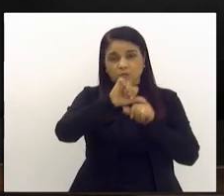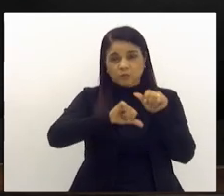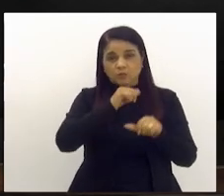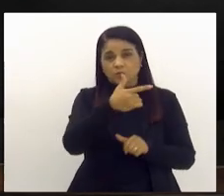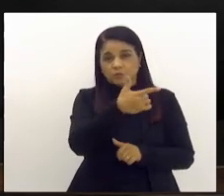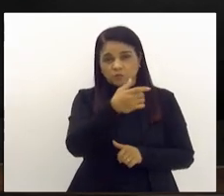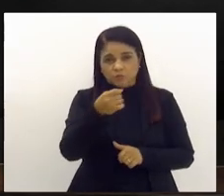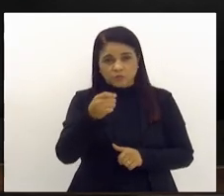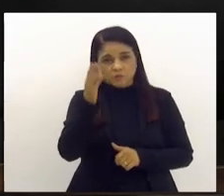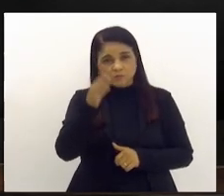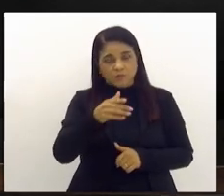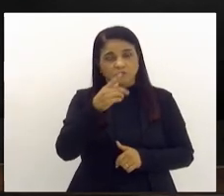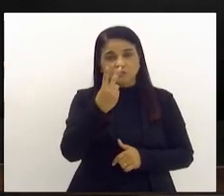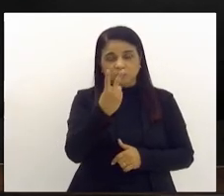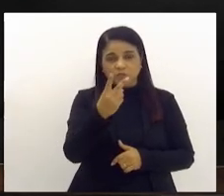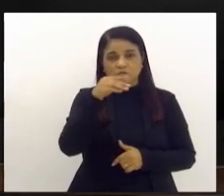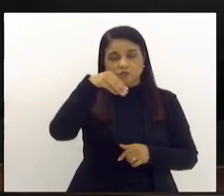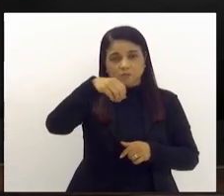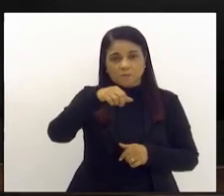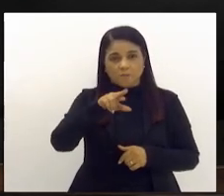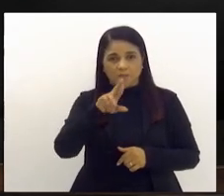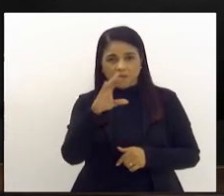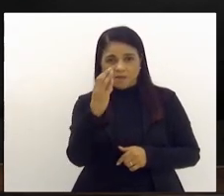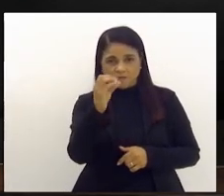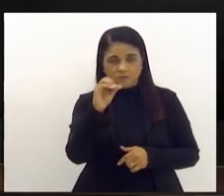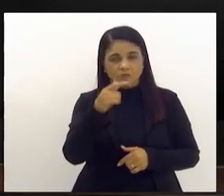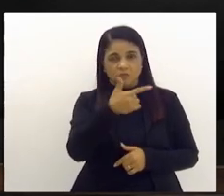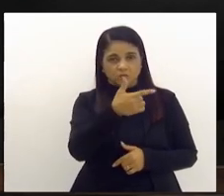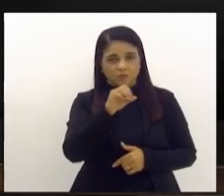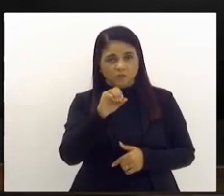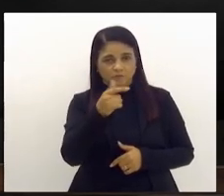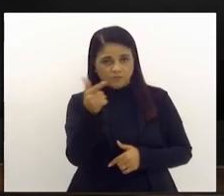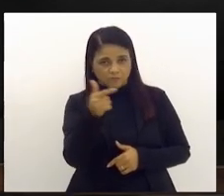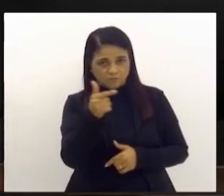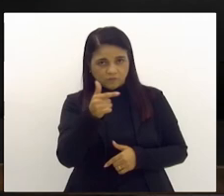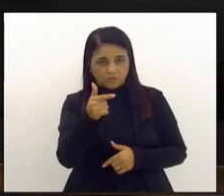2 de março de 2022 e dá outras providências.